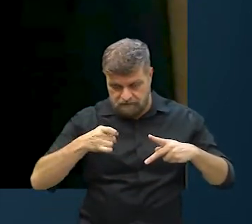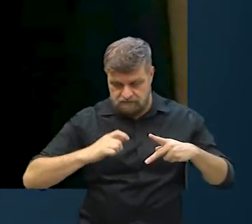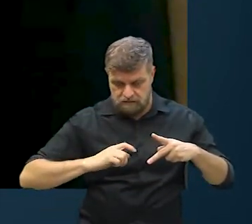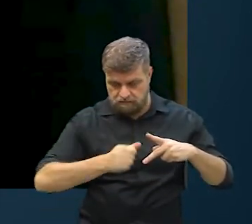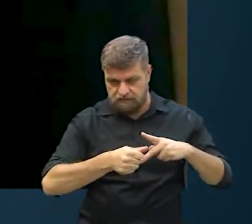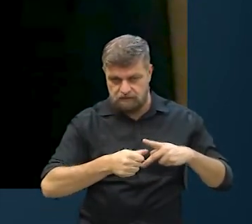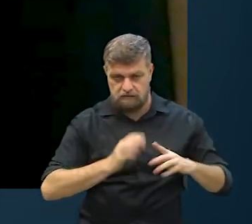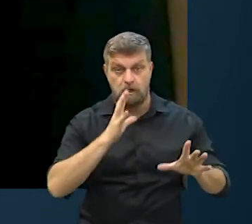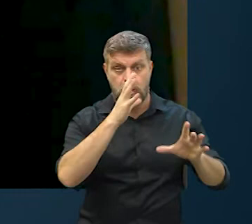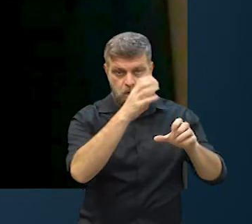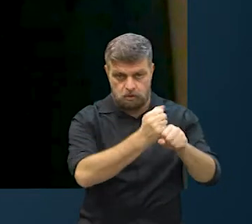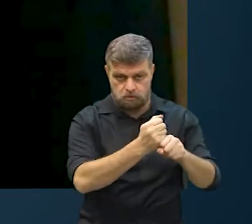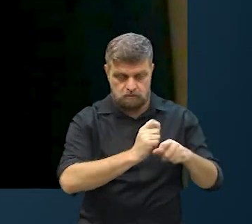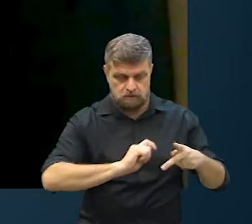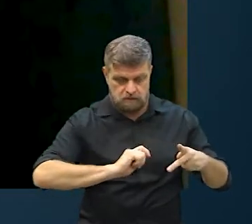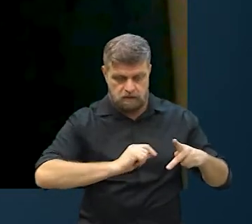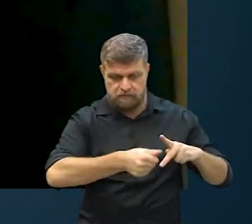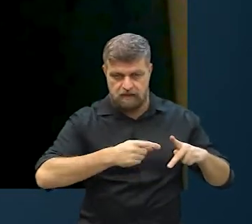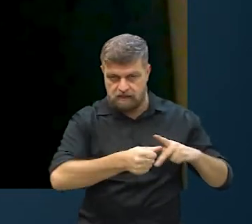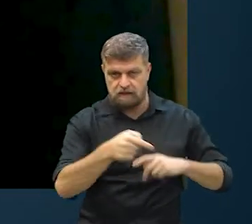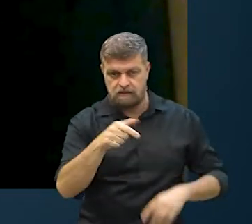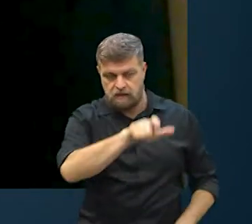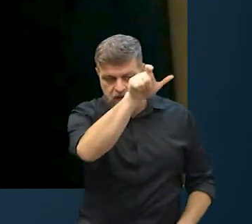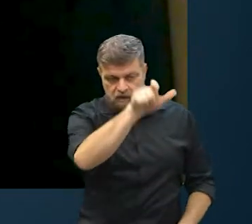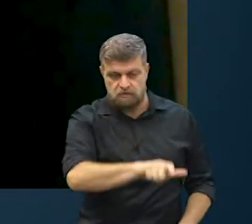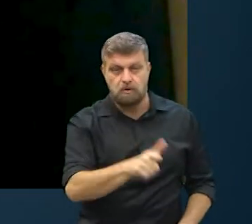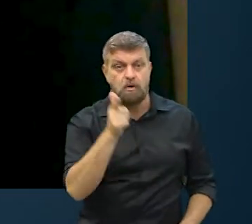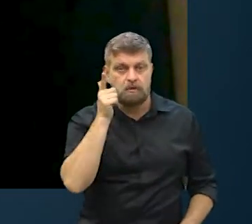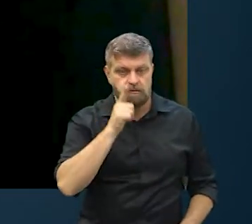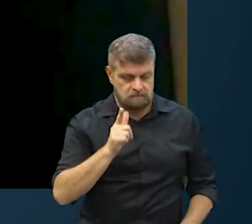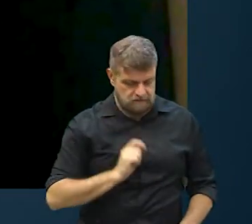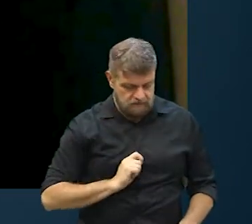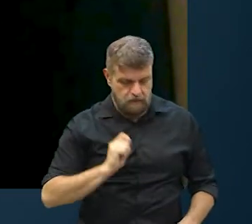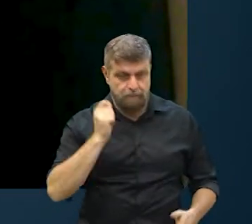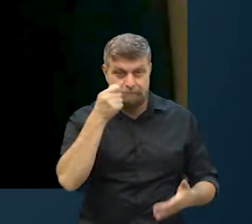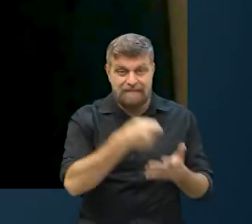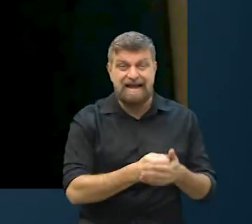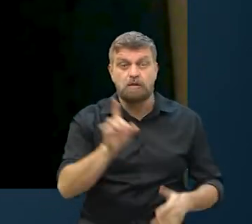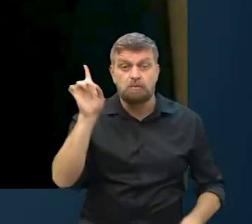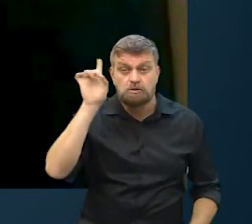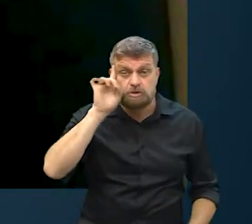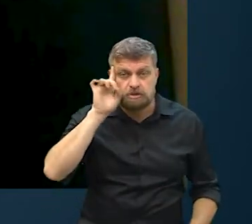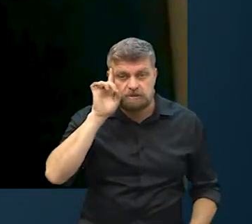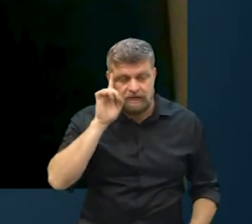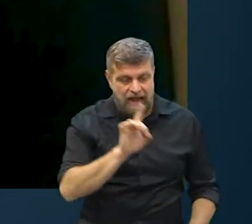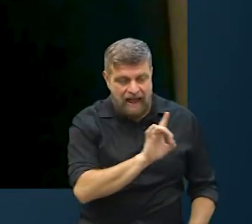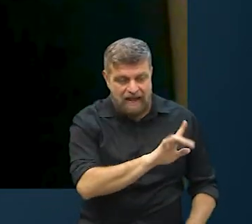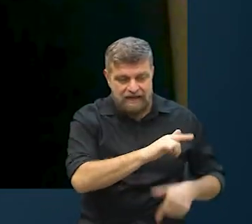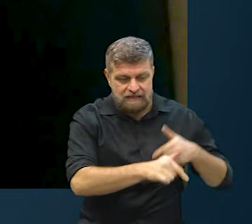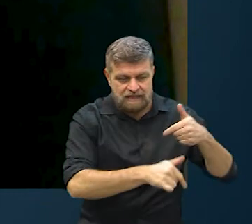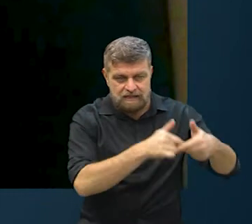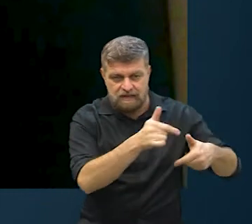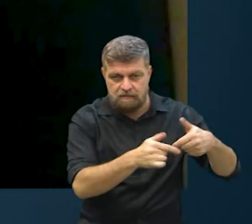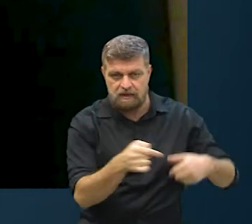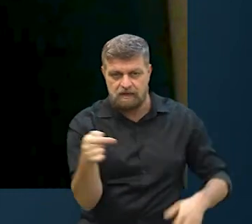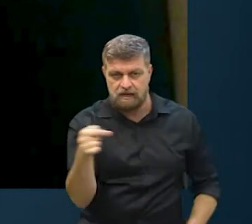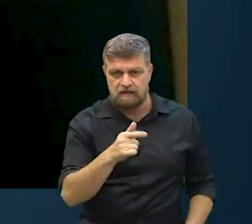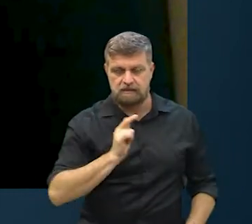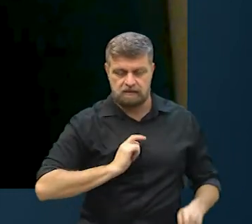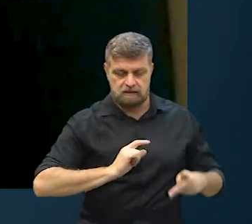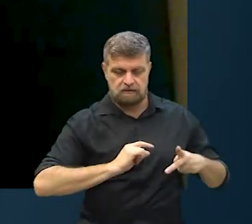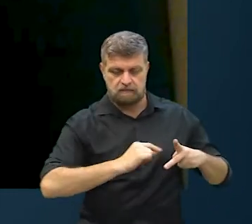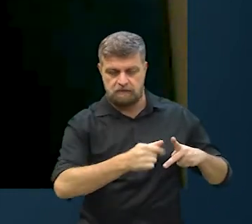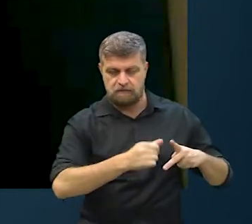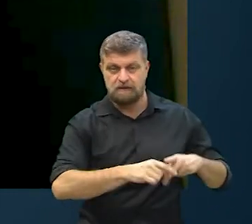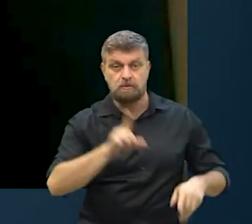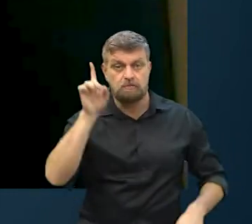o total da tarefa via Pix para o chapa e é no dia, porque a cada job realizado, o chapa